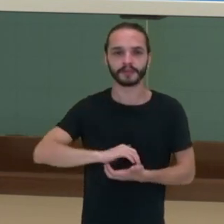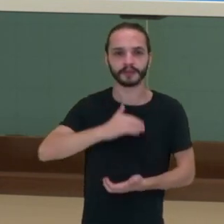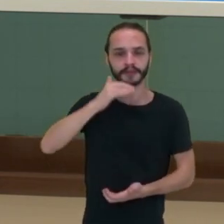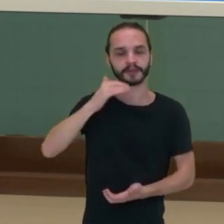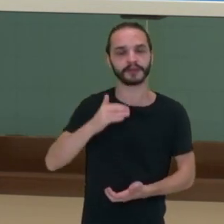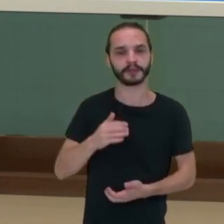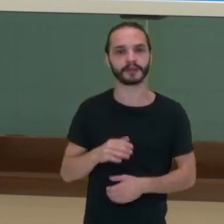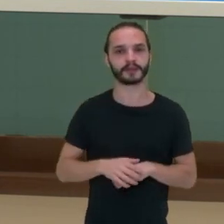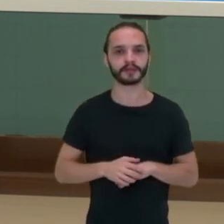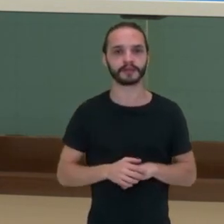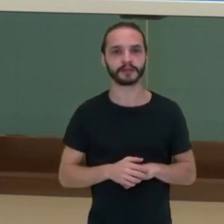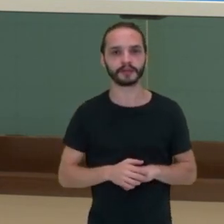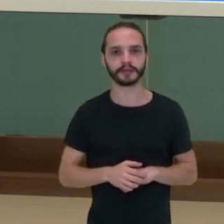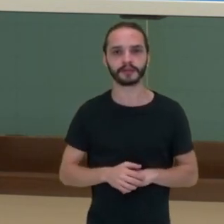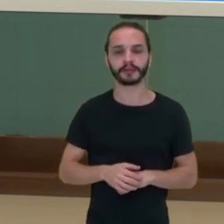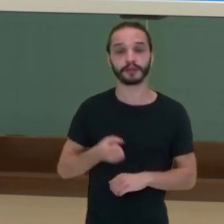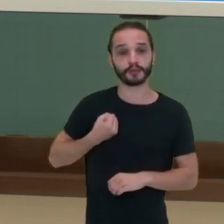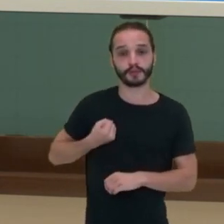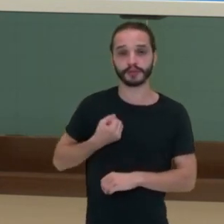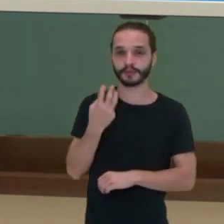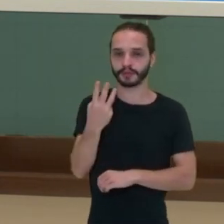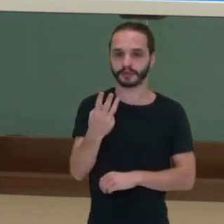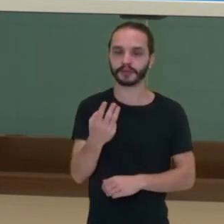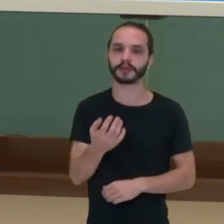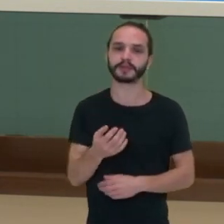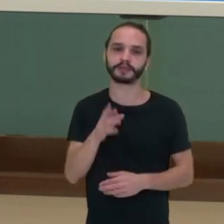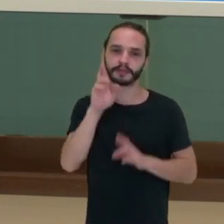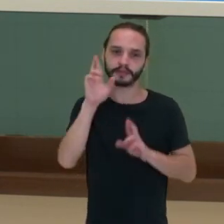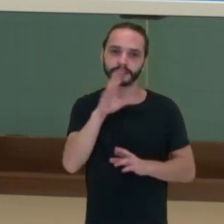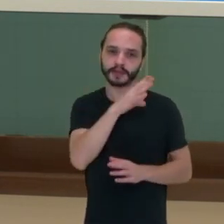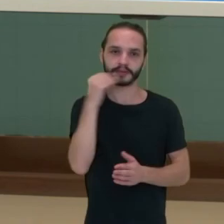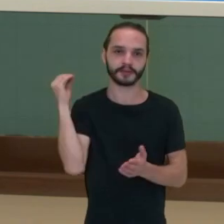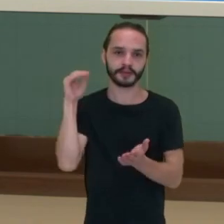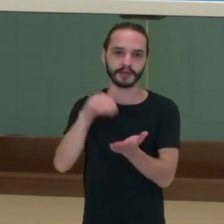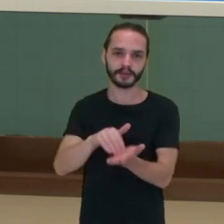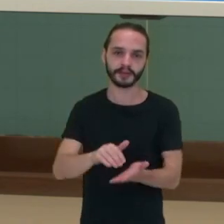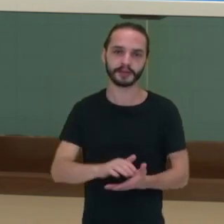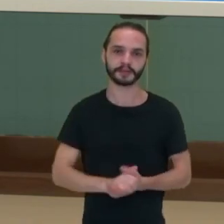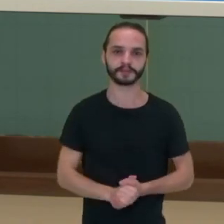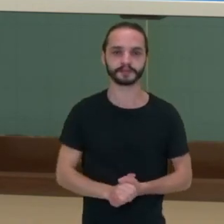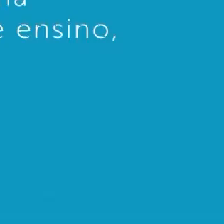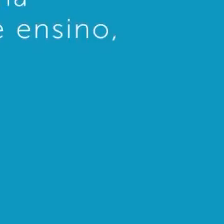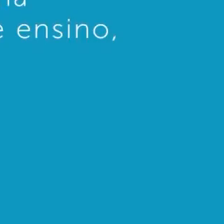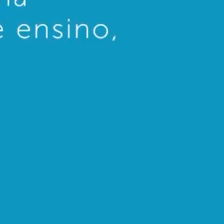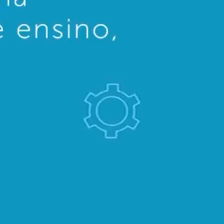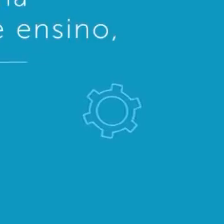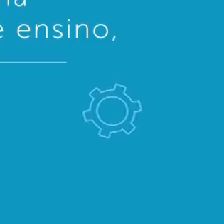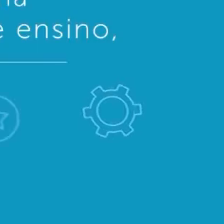número 3, desculpa. Espero que vocês tenham gostado. Até breve. Tchau, tchau.